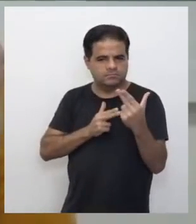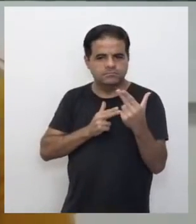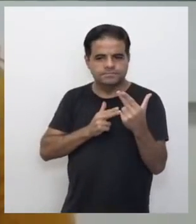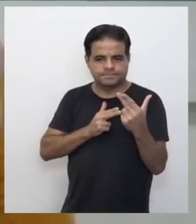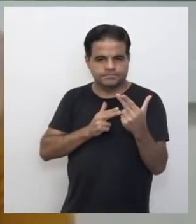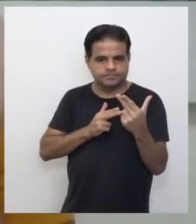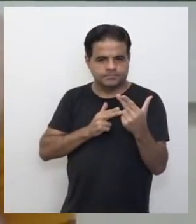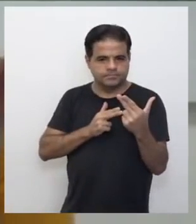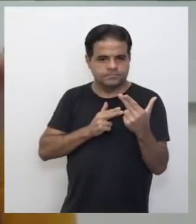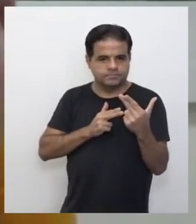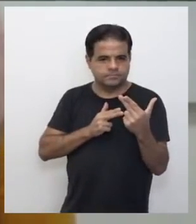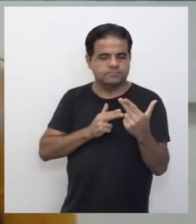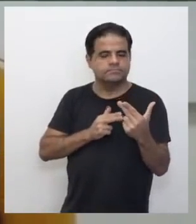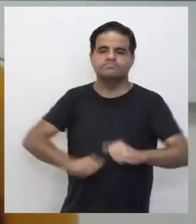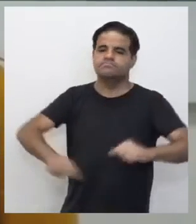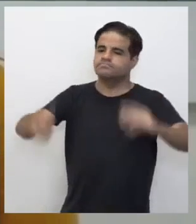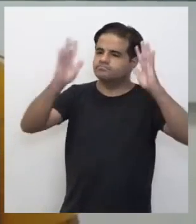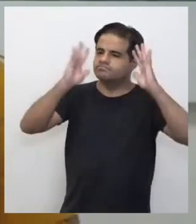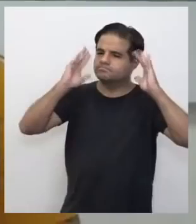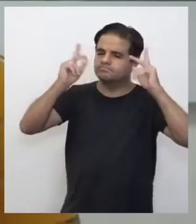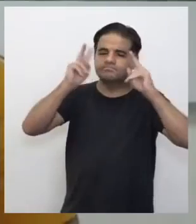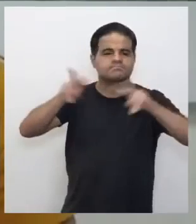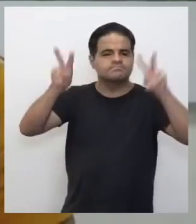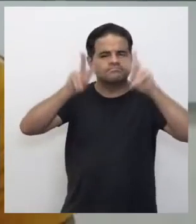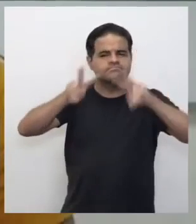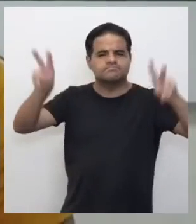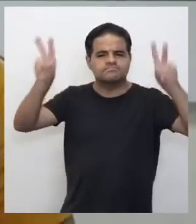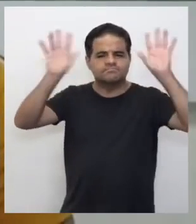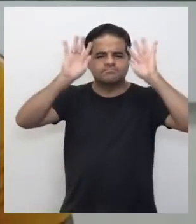com a reflexão e com o olhar filosófico.